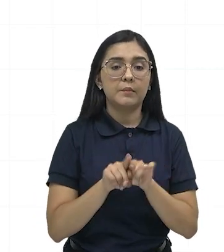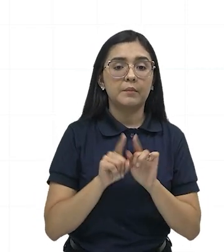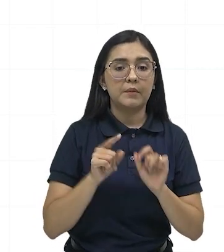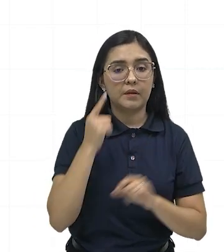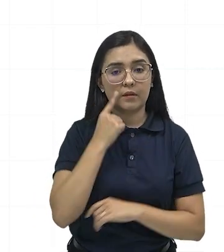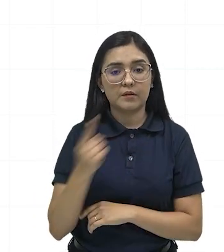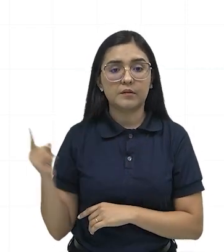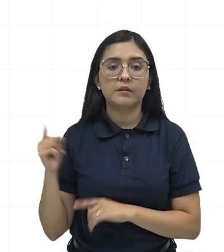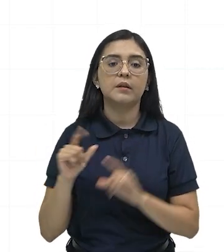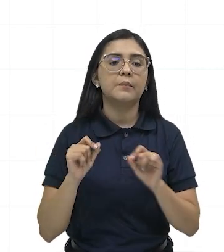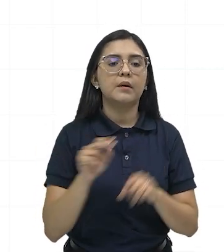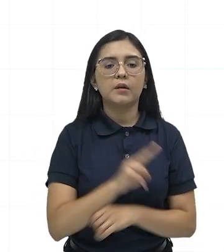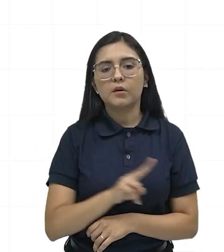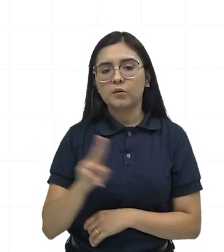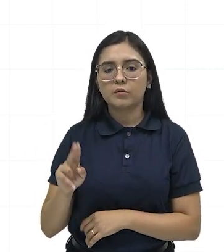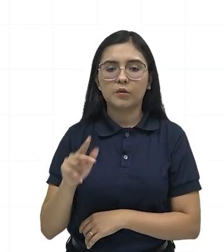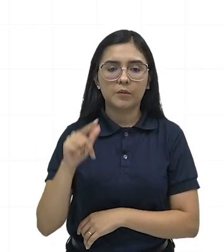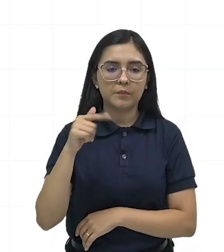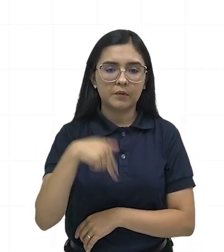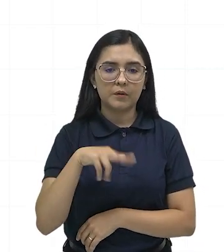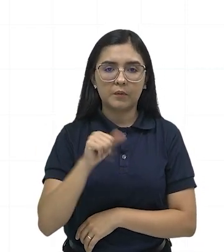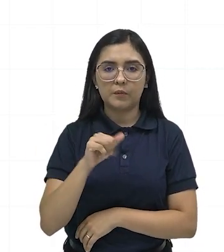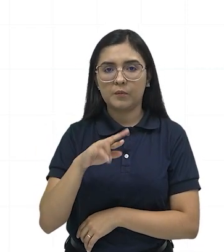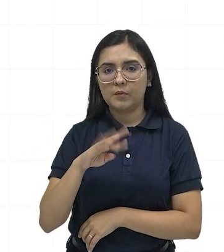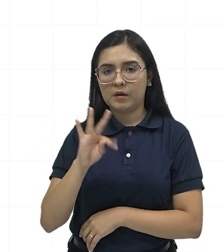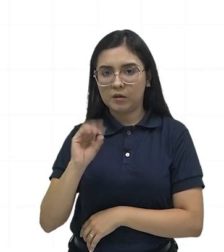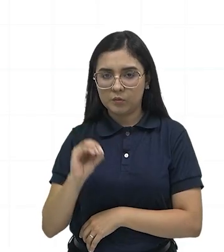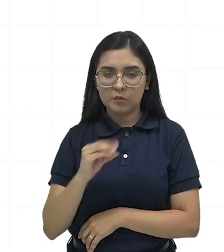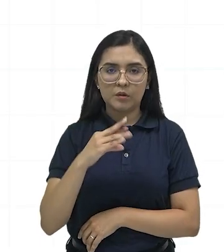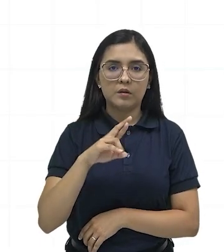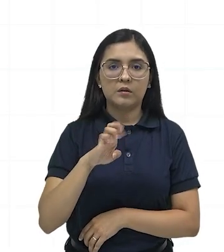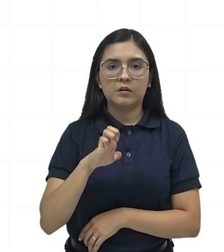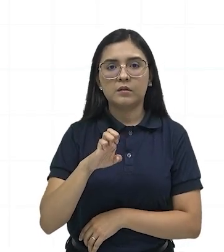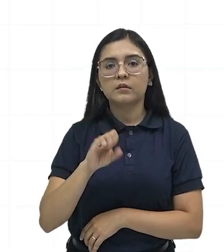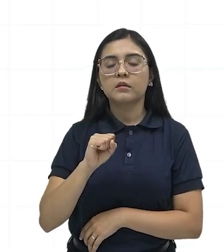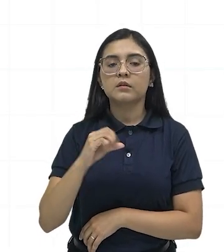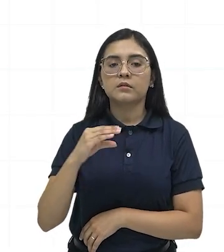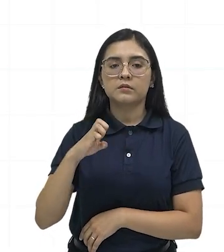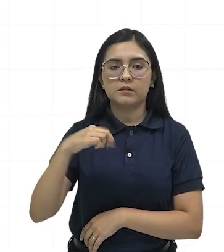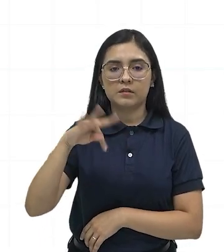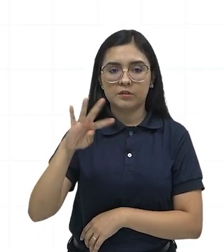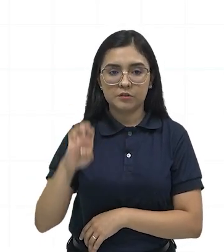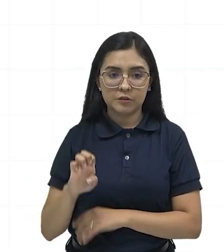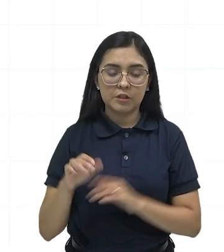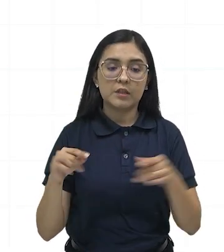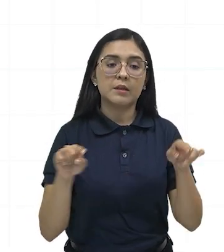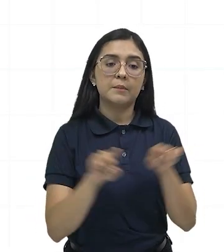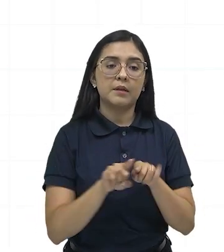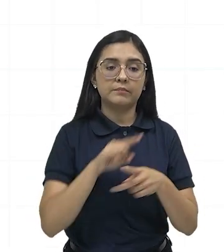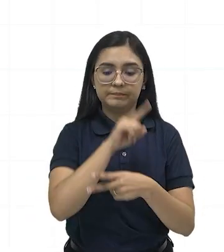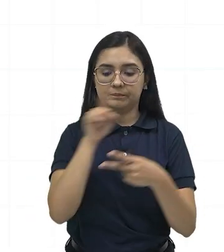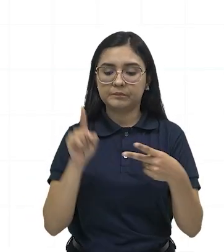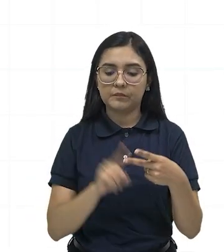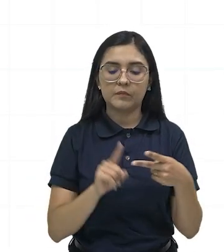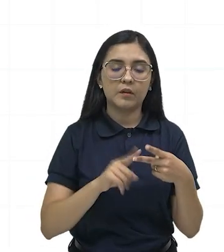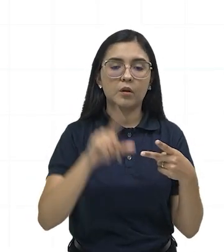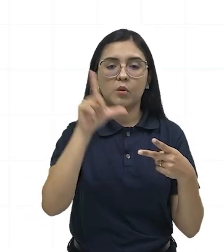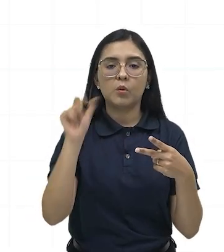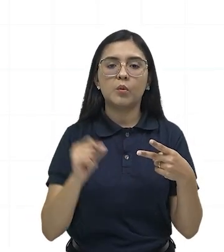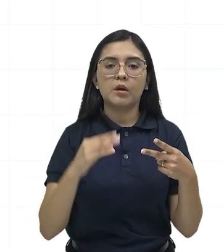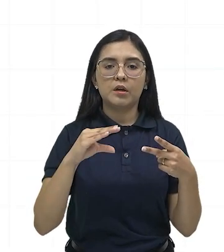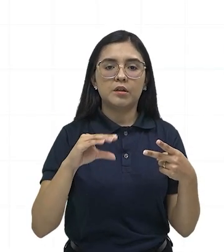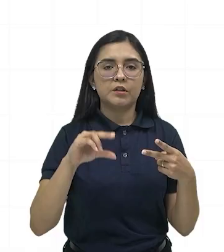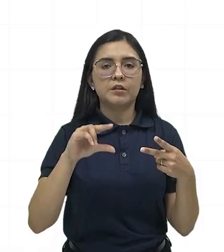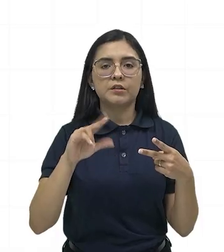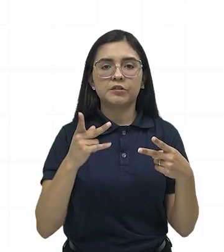chamada de quarto crescente. Nós temos também a Lua cheia, né? A Lua cheia ocorre em razão